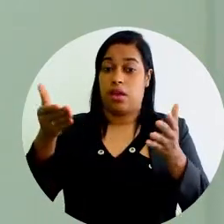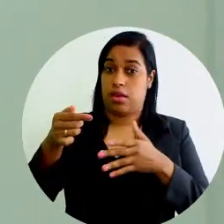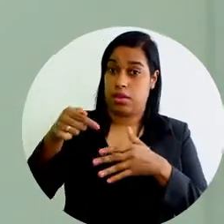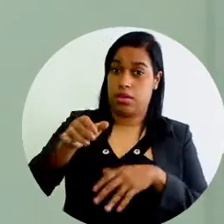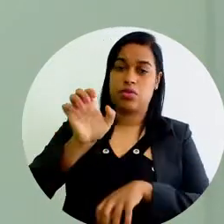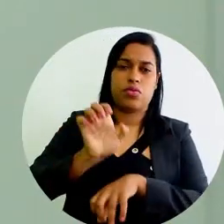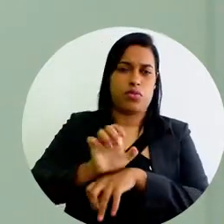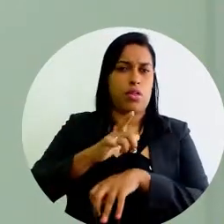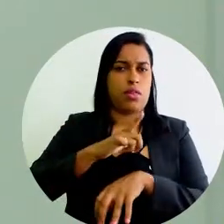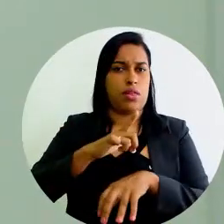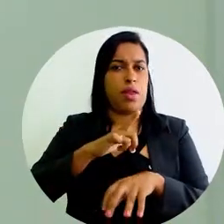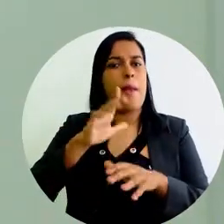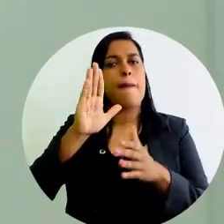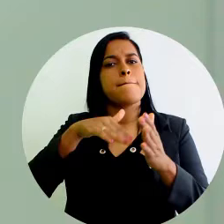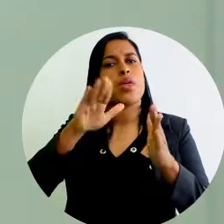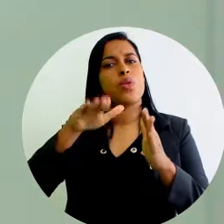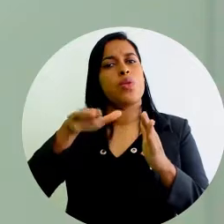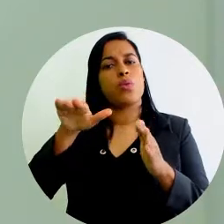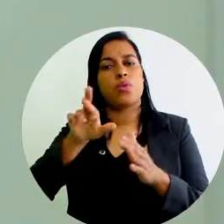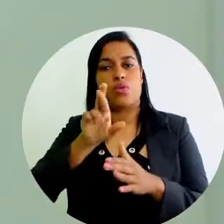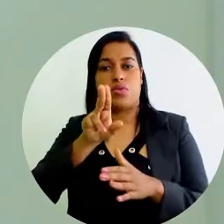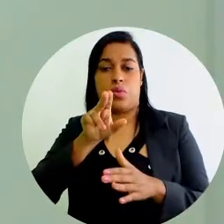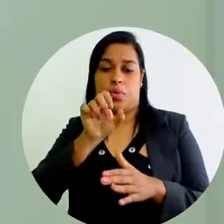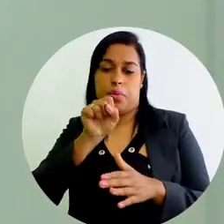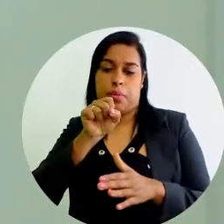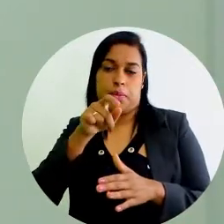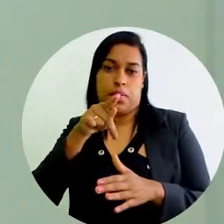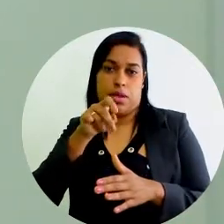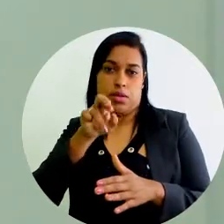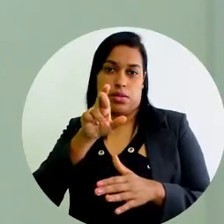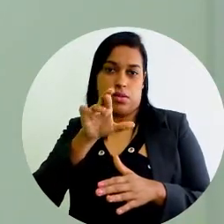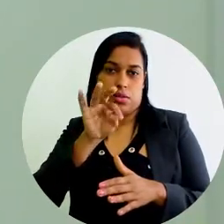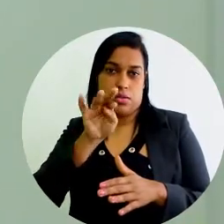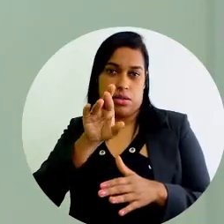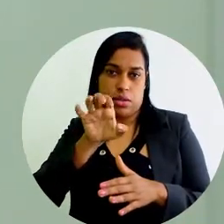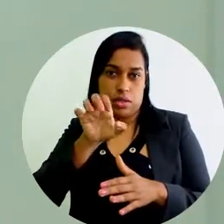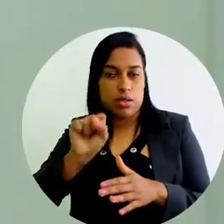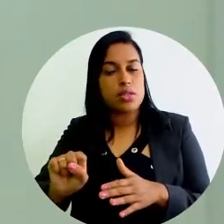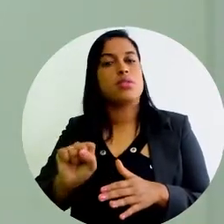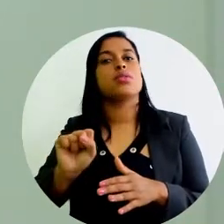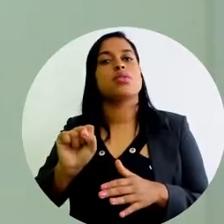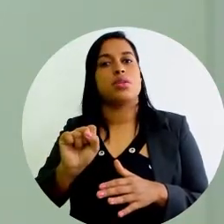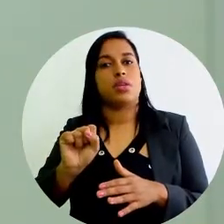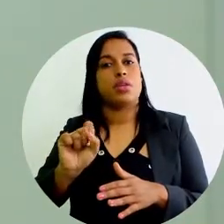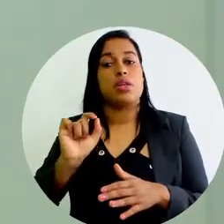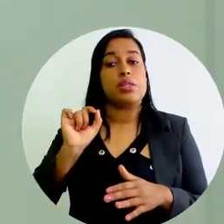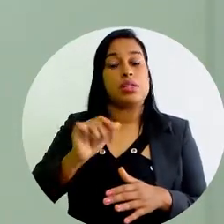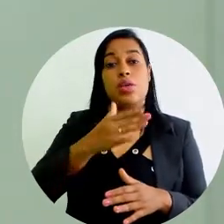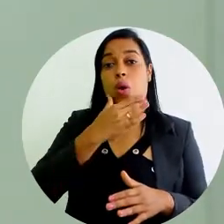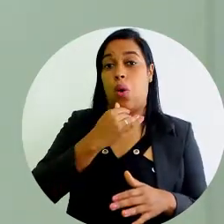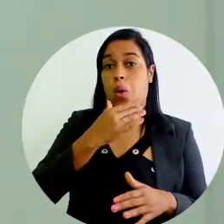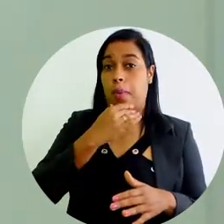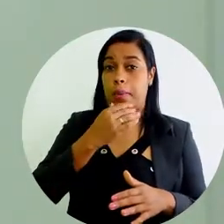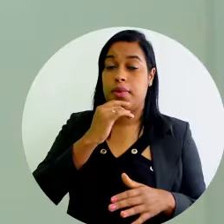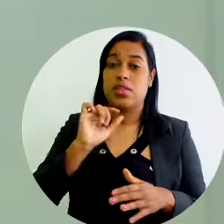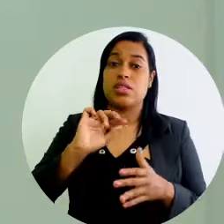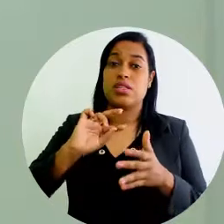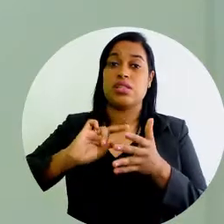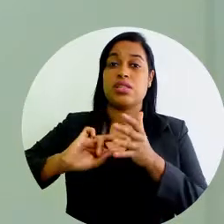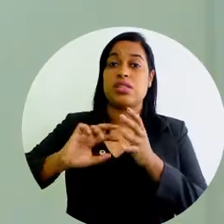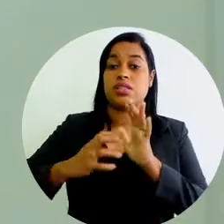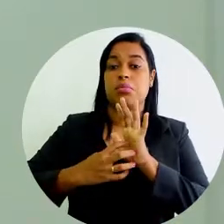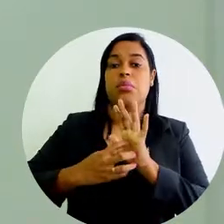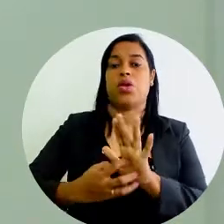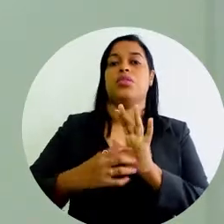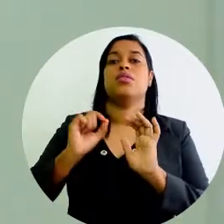aqui no nosso estado, onde este homem pré-histórico, de alguma forma, ele simbolizava a